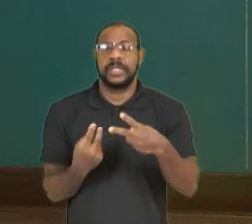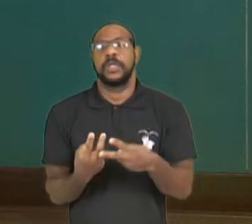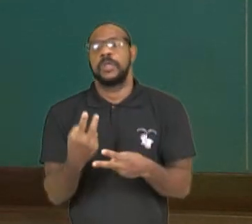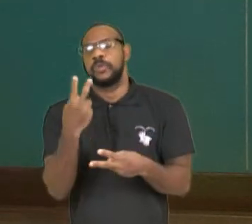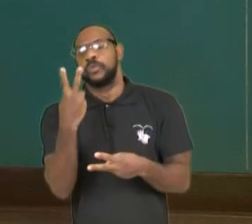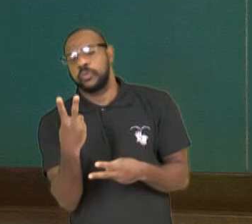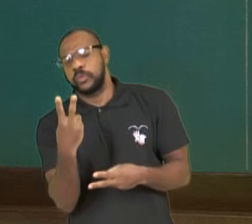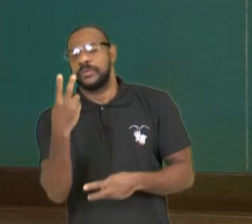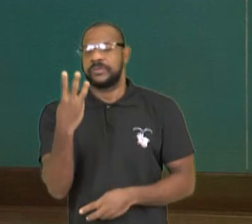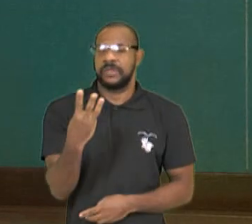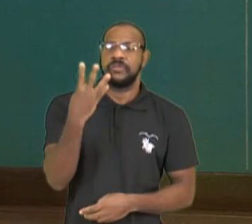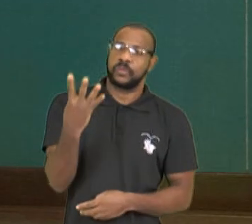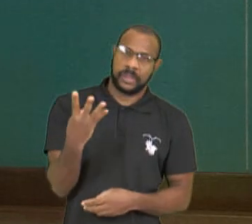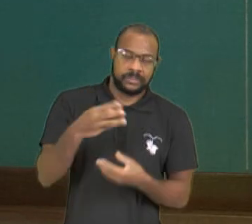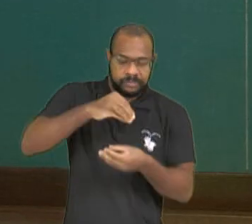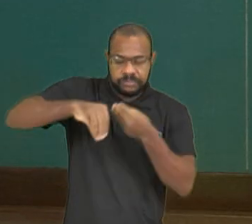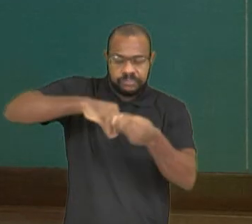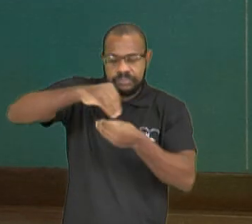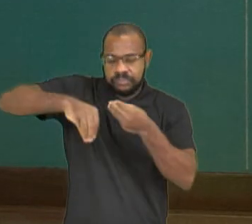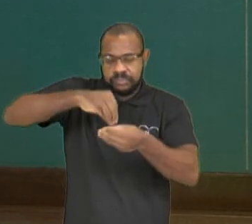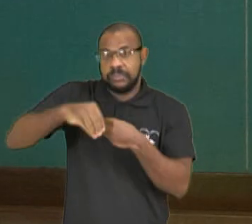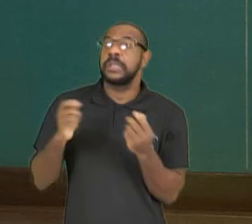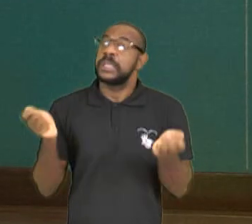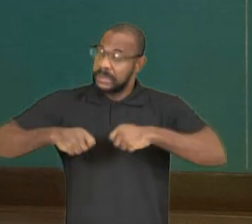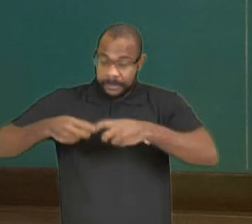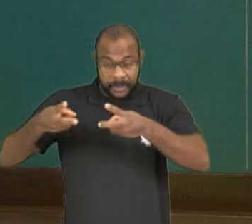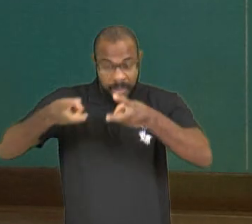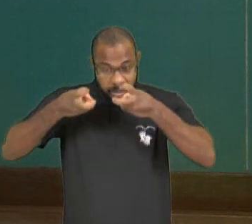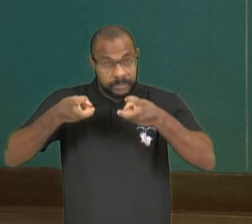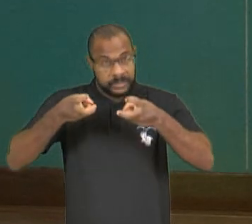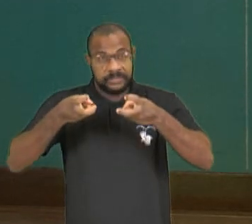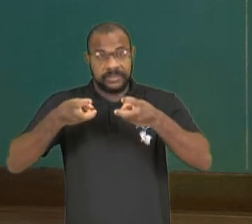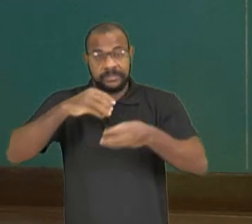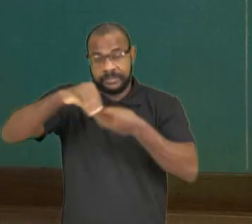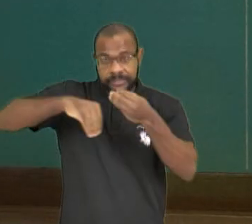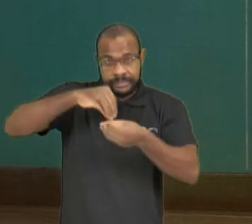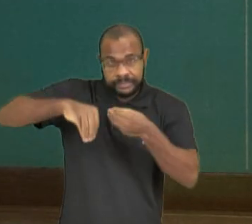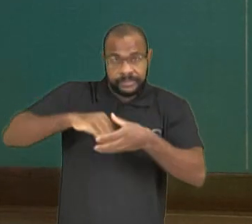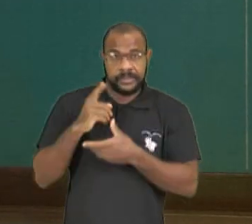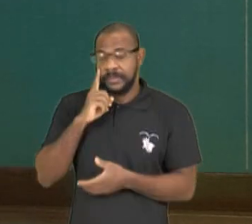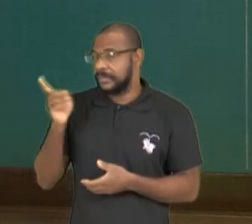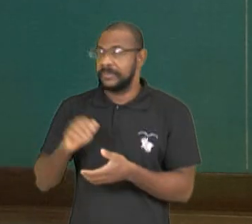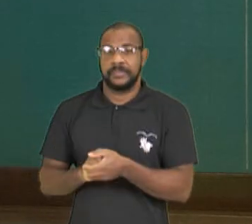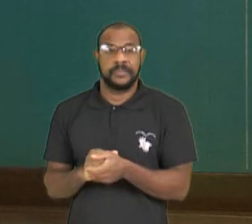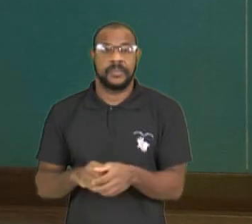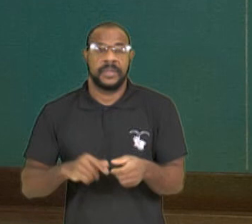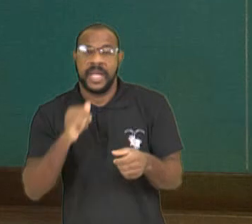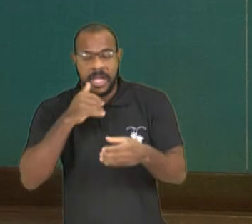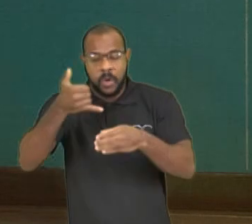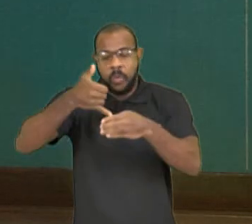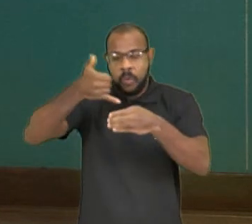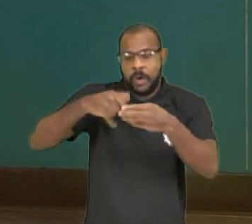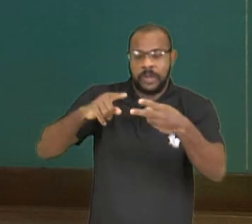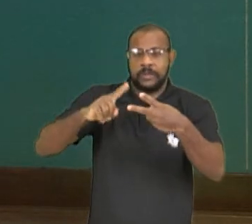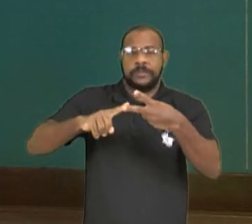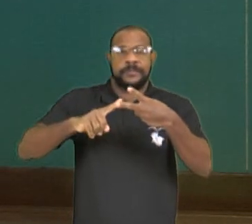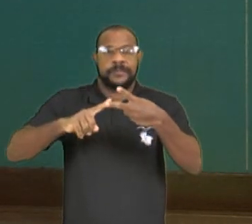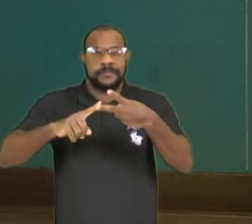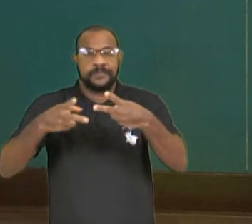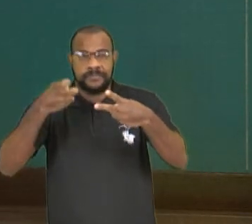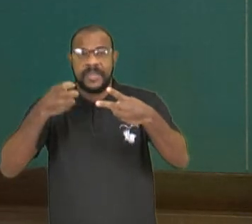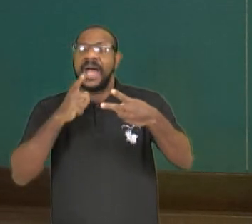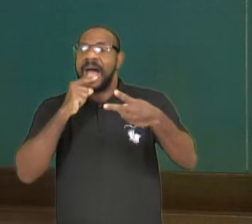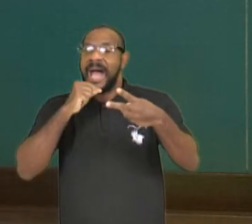que fase é toda e qualquer porção visível de uma mistura, tá bom? Então, aqui eu enxergo o óleo, eu enxergo